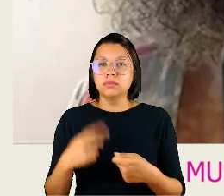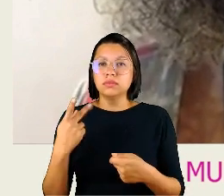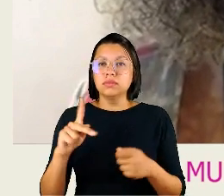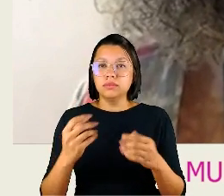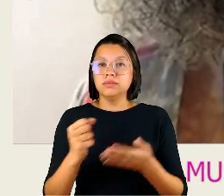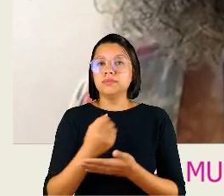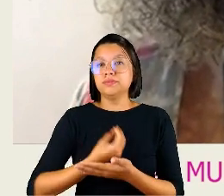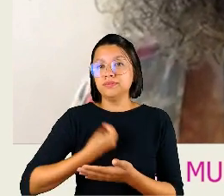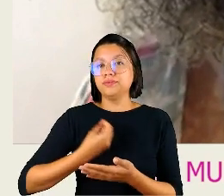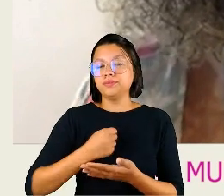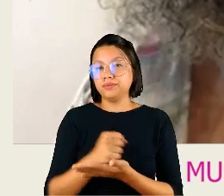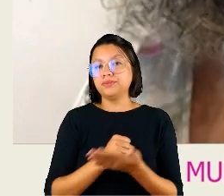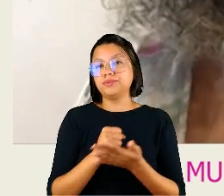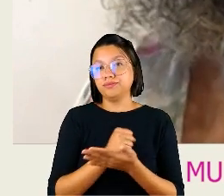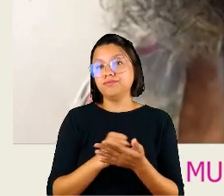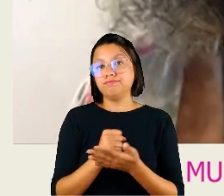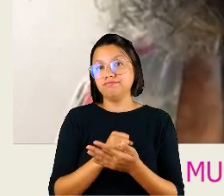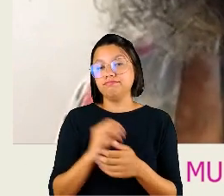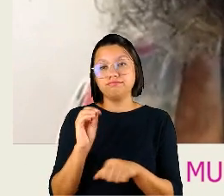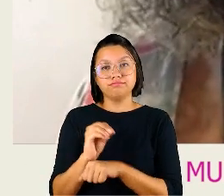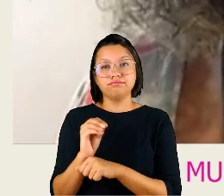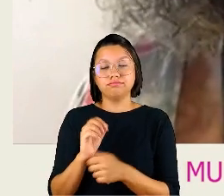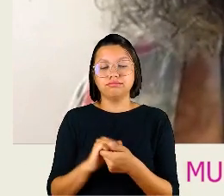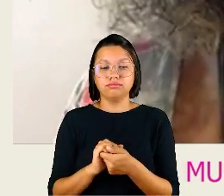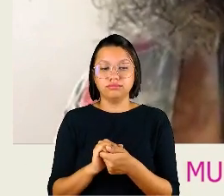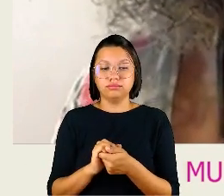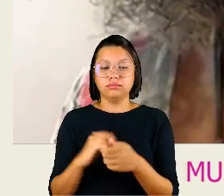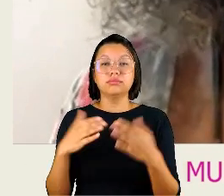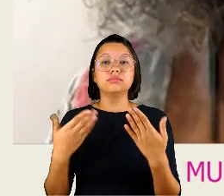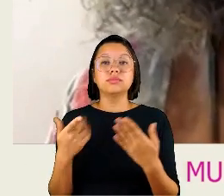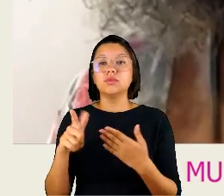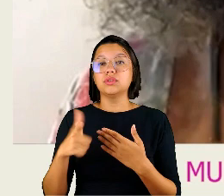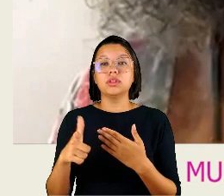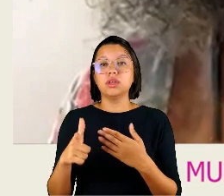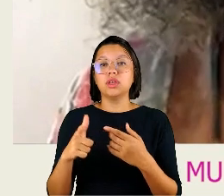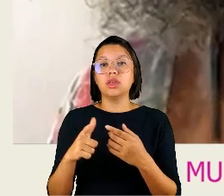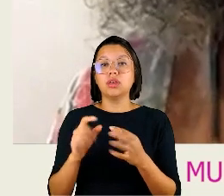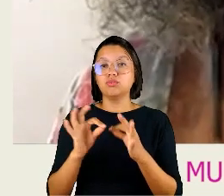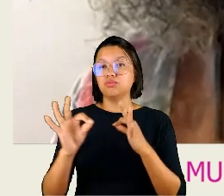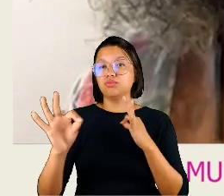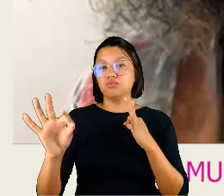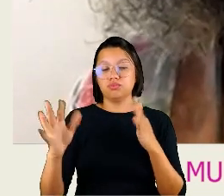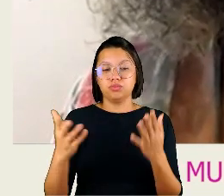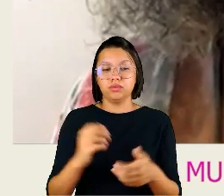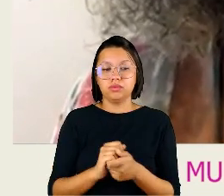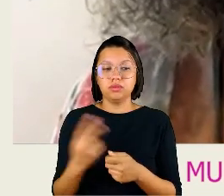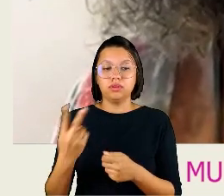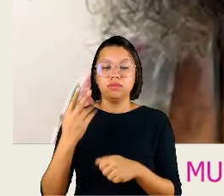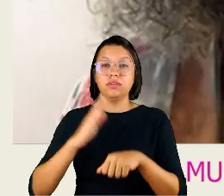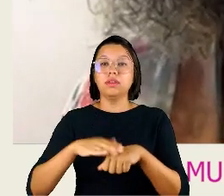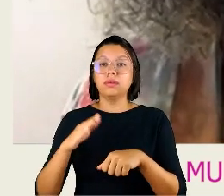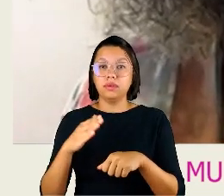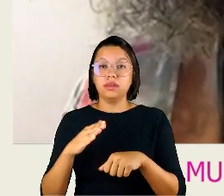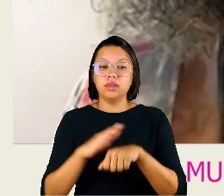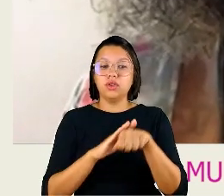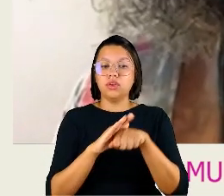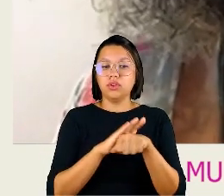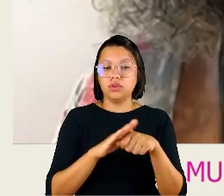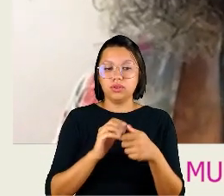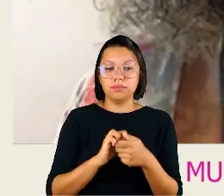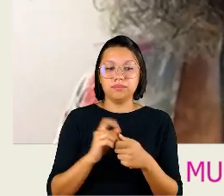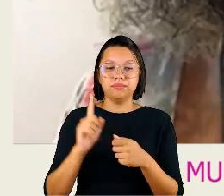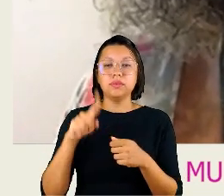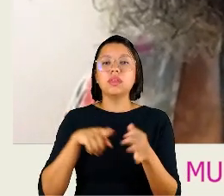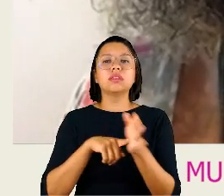mínima subsistência, para a sua mínima manutenção. Então, sem querer me alongar, porque vale mais a pena a gente bater papo,